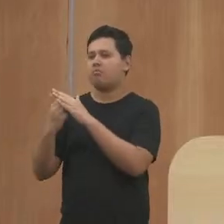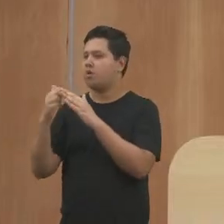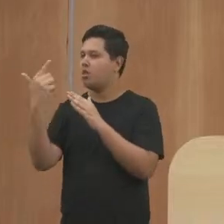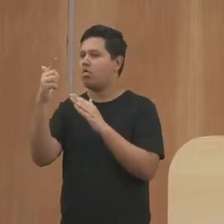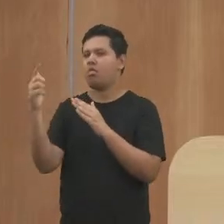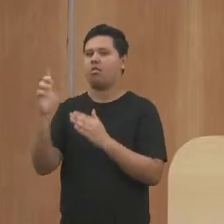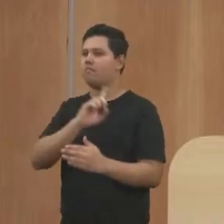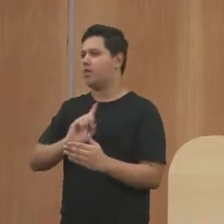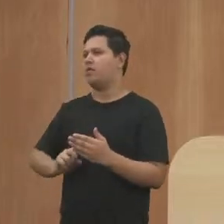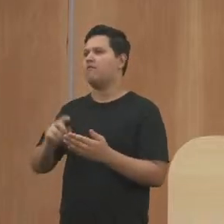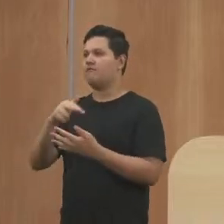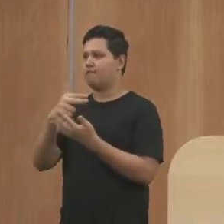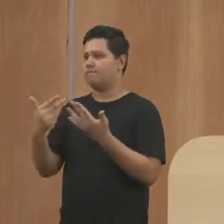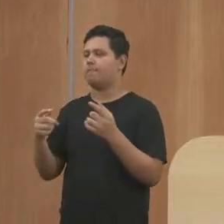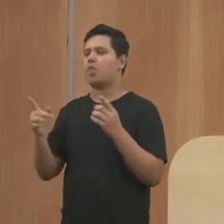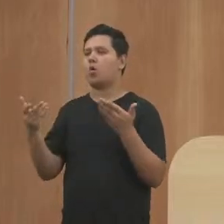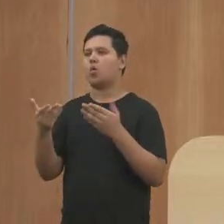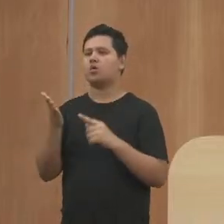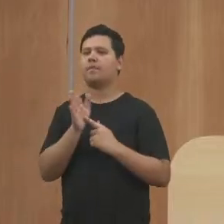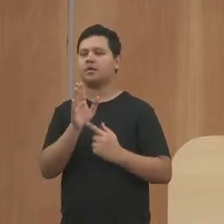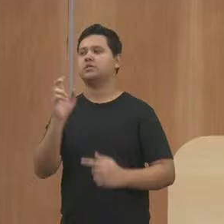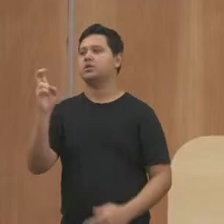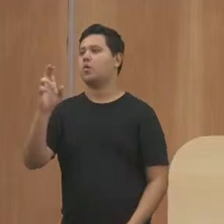em torno de 50% do total do município.